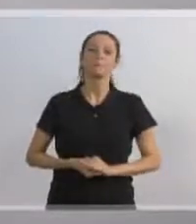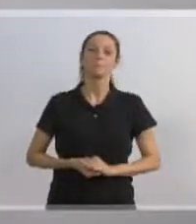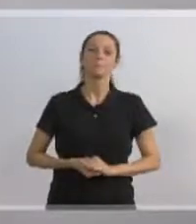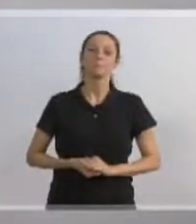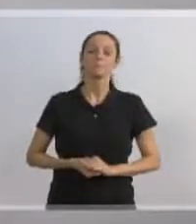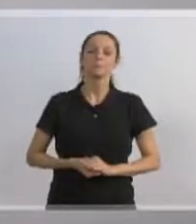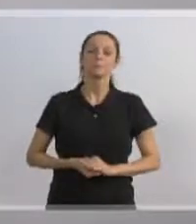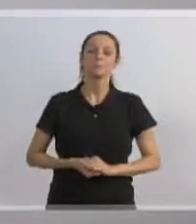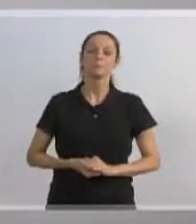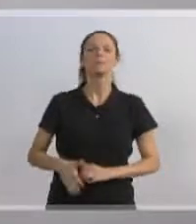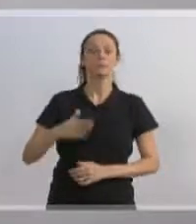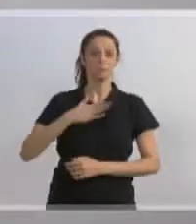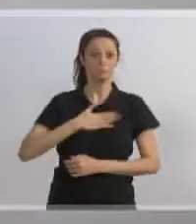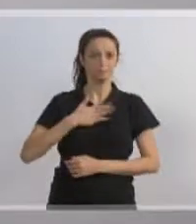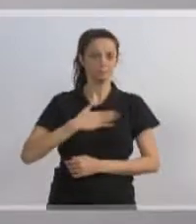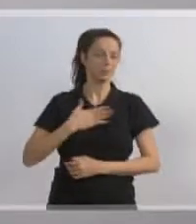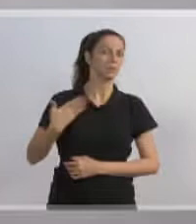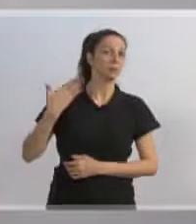falar também que no meu discurso